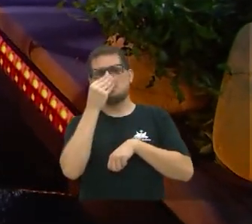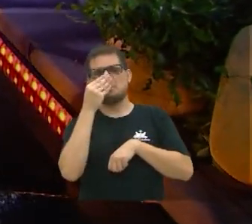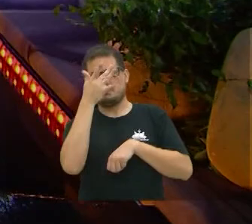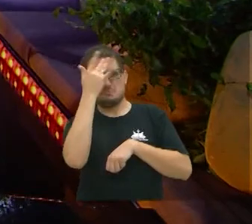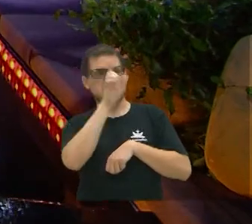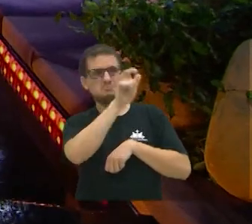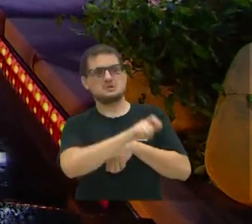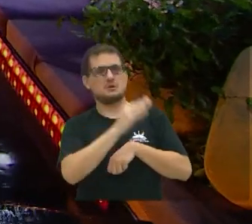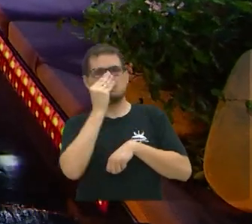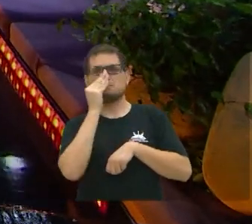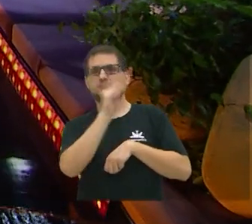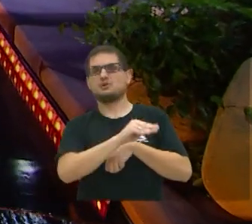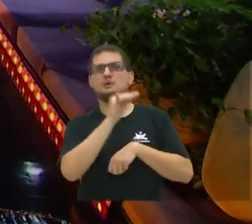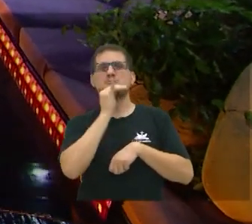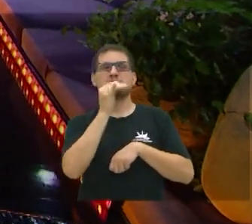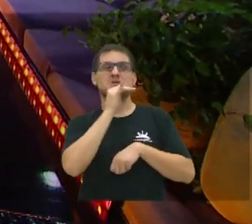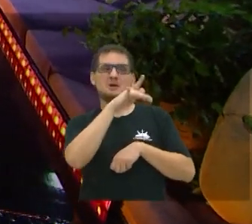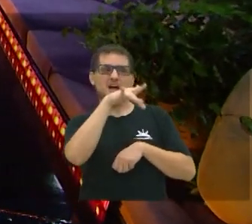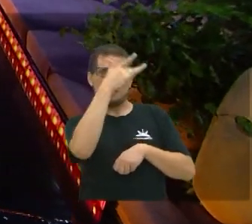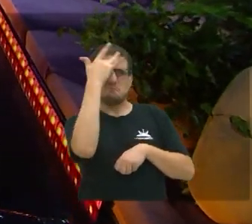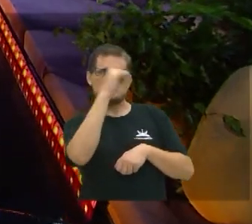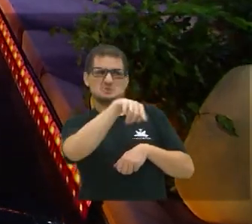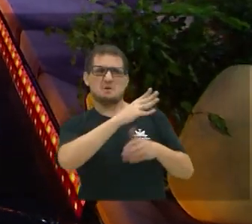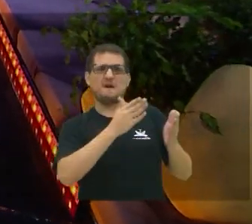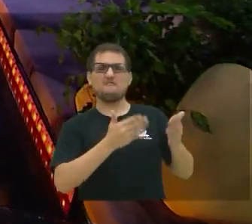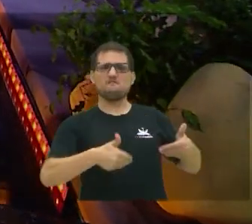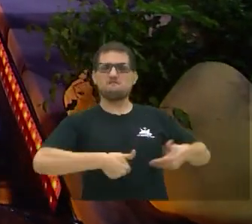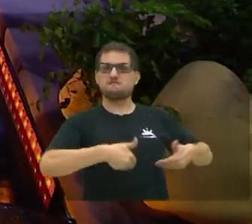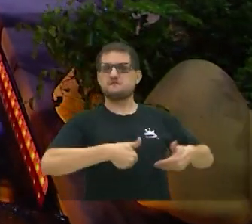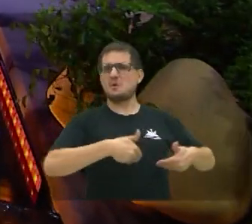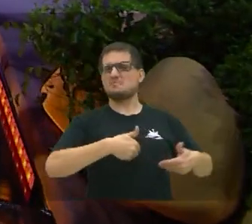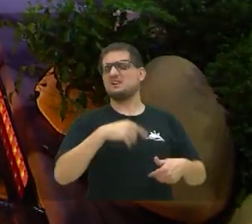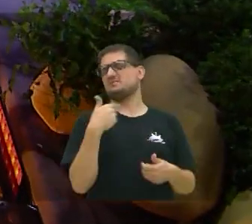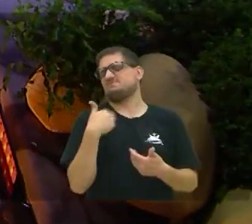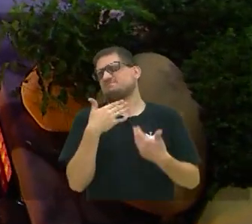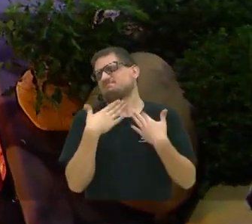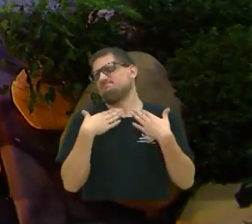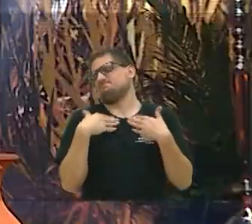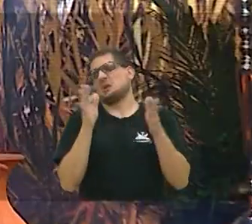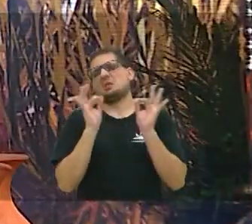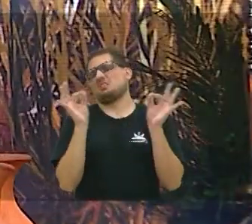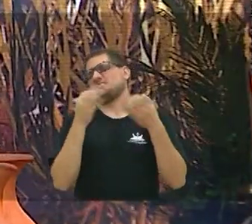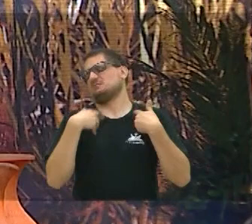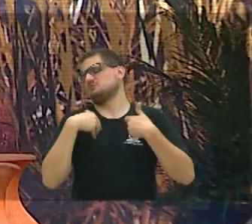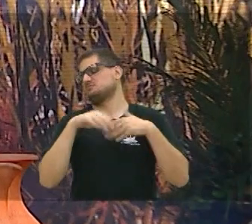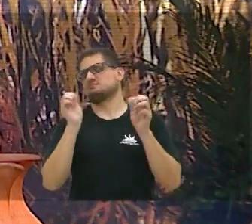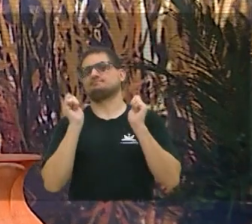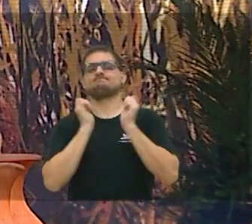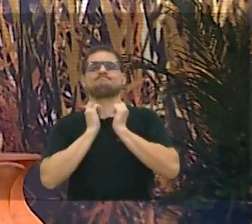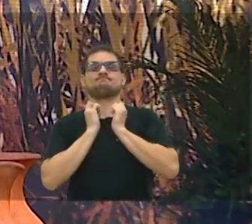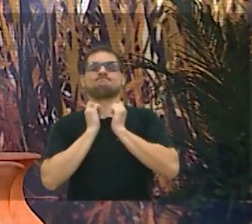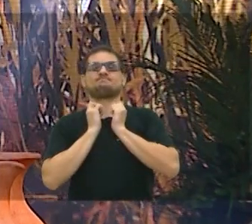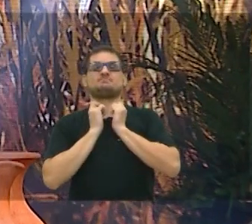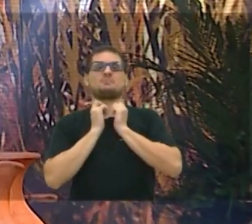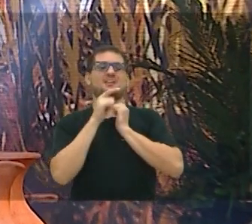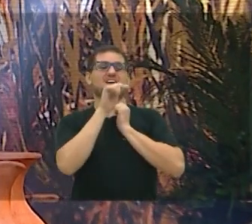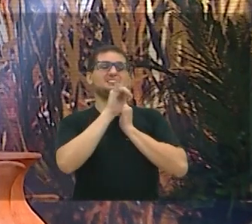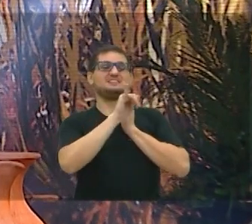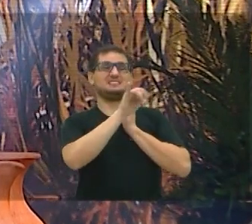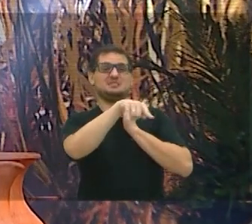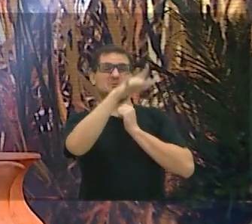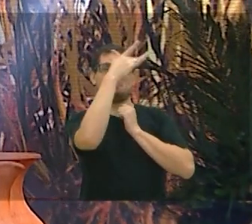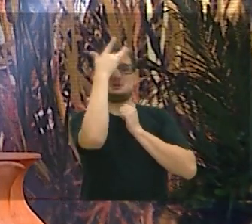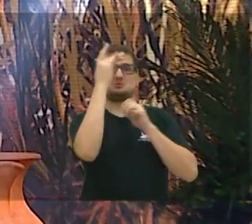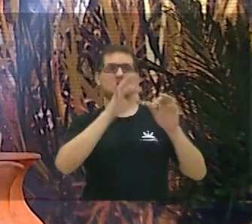Renunciar à fome do outro não me atinge. A dor do outro não me toca. Renunciar ao